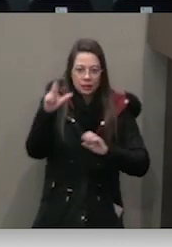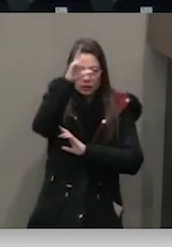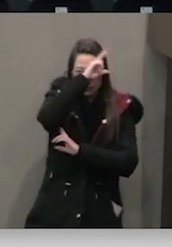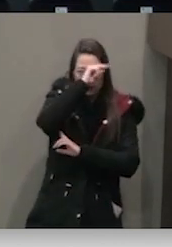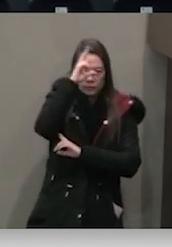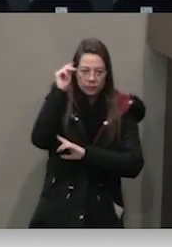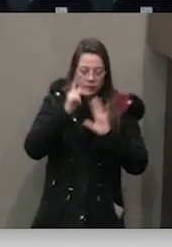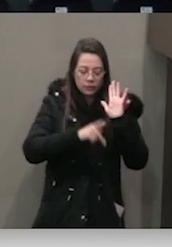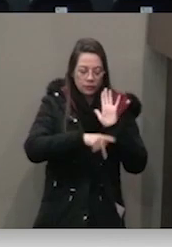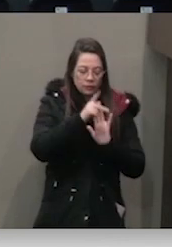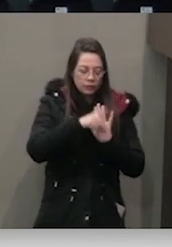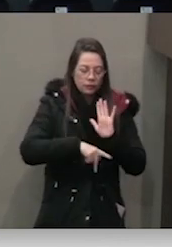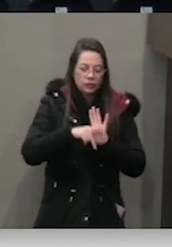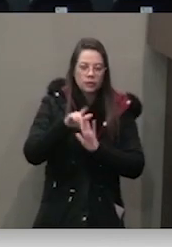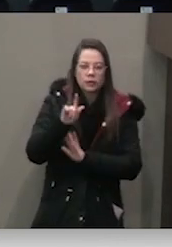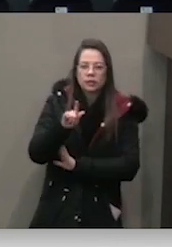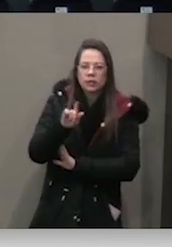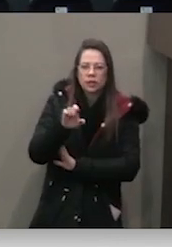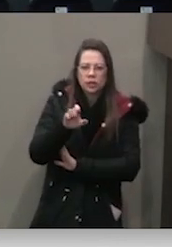de Planejamento, senhor Giese